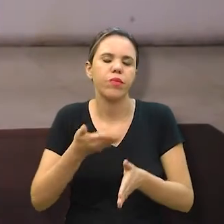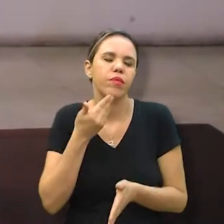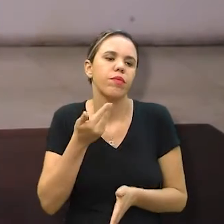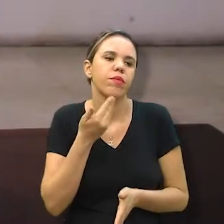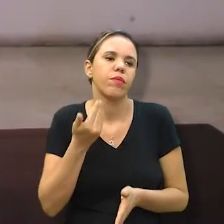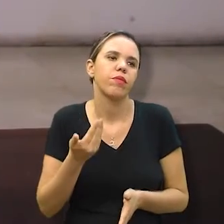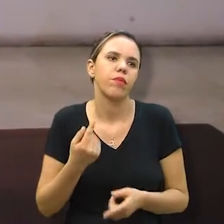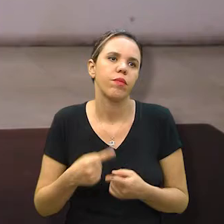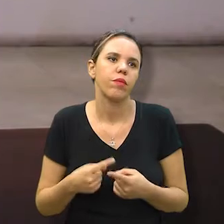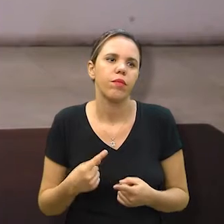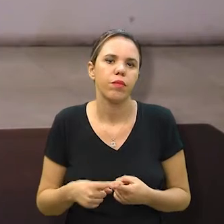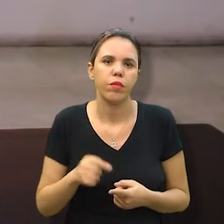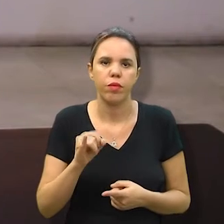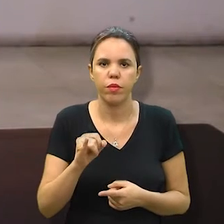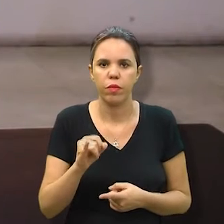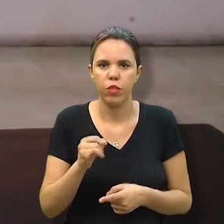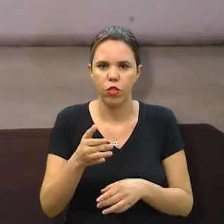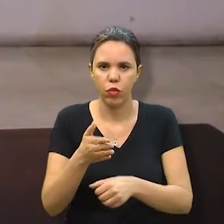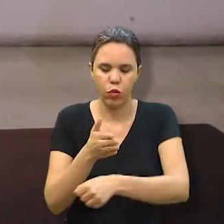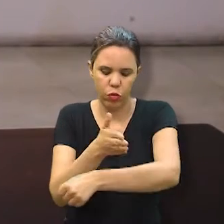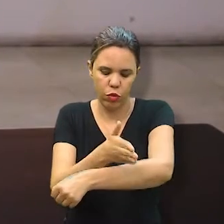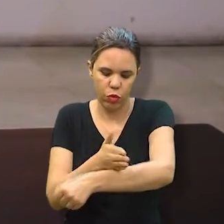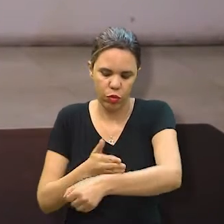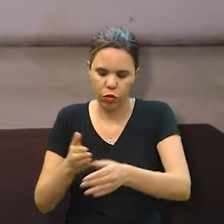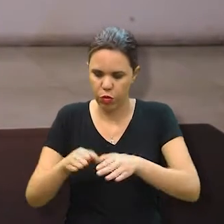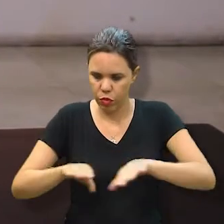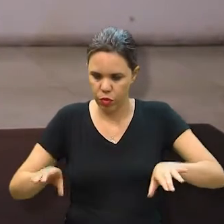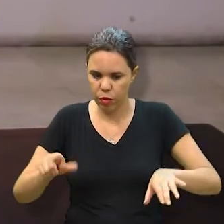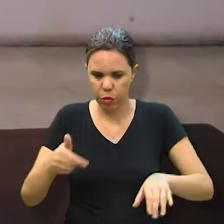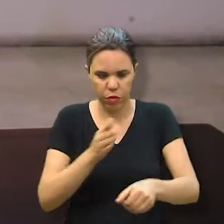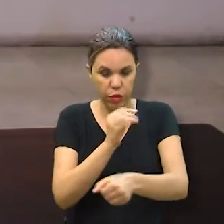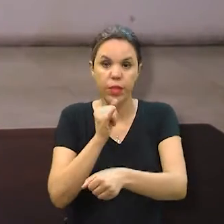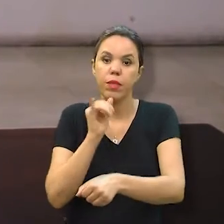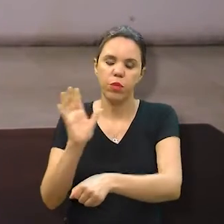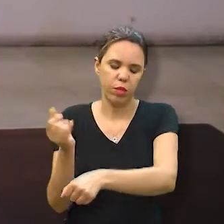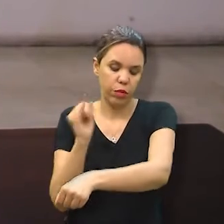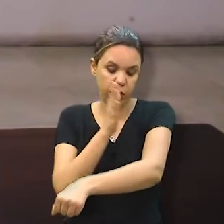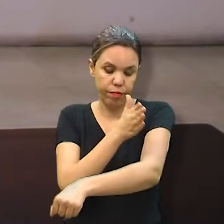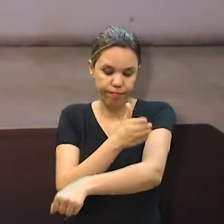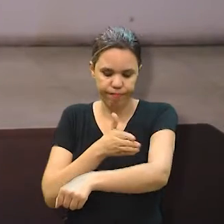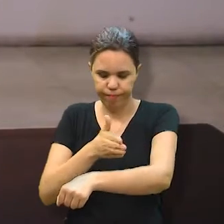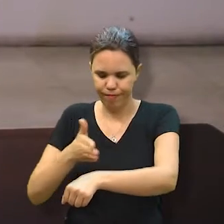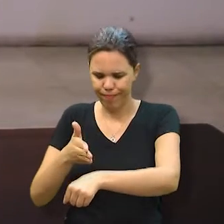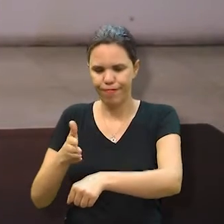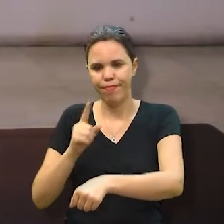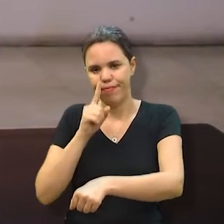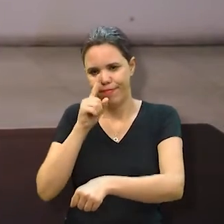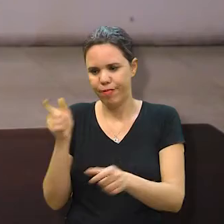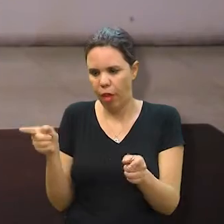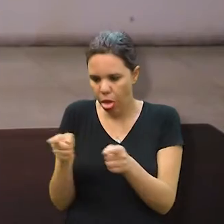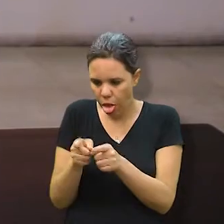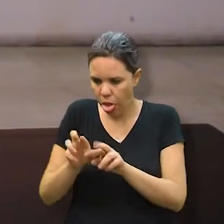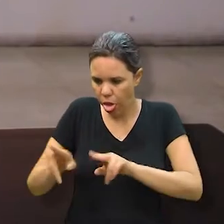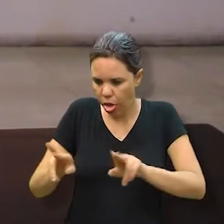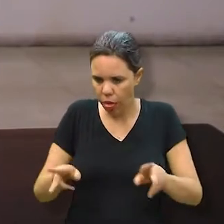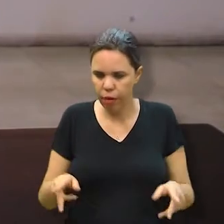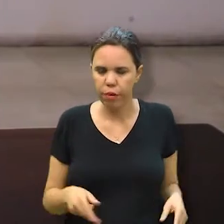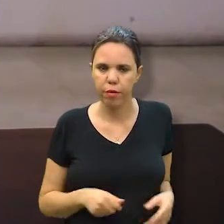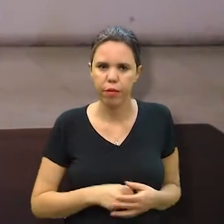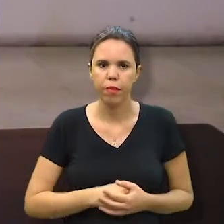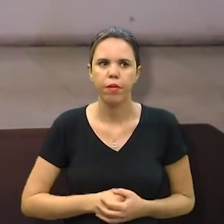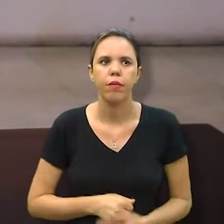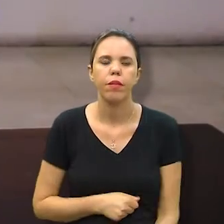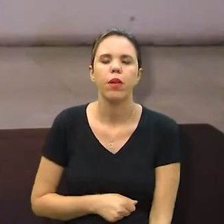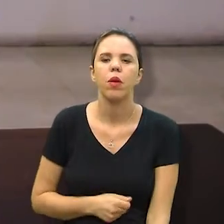que é muito mais fácil porque se você for cortar foi cortando na sequência você corre o risco de cortar tamanhos